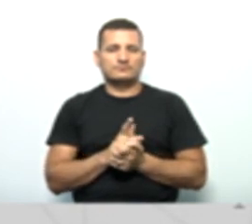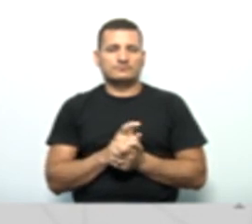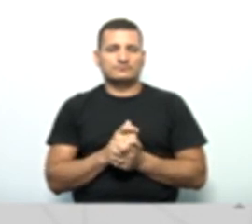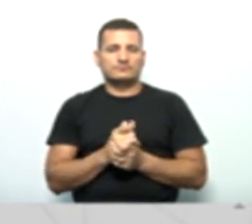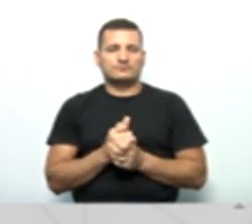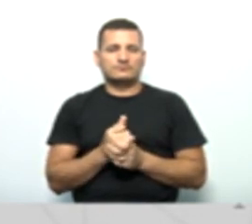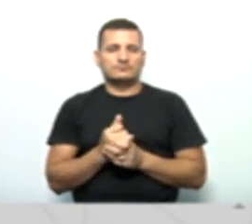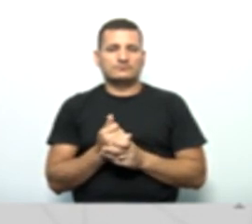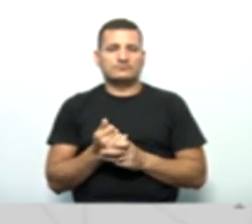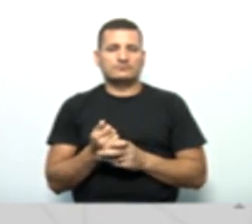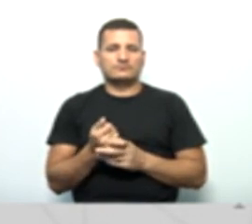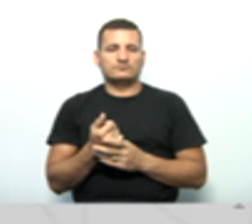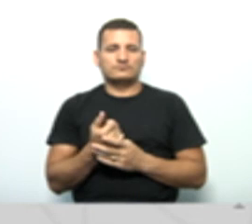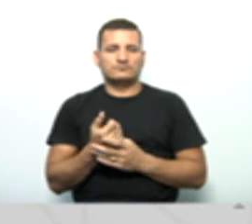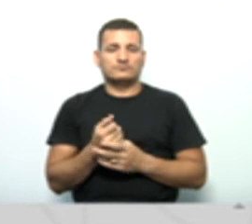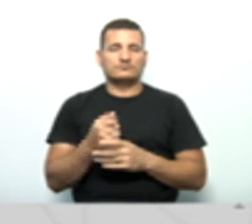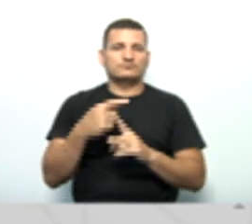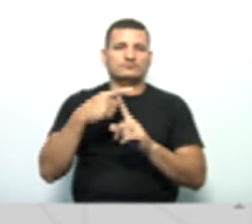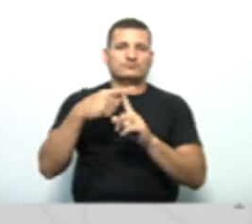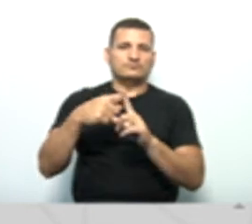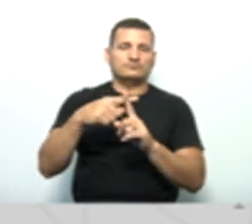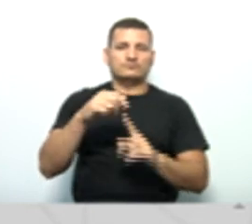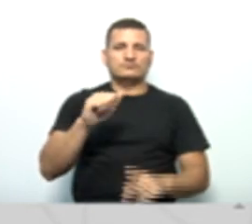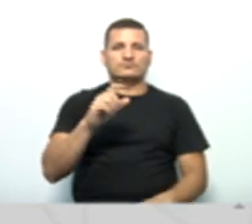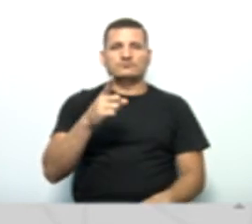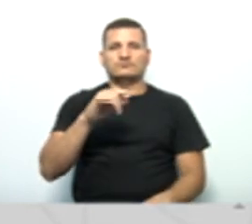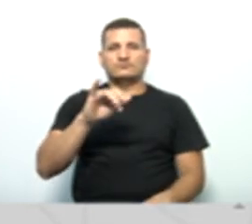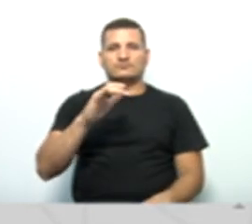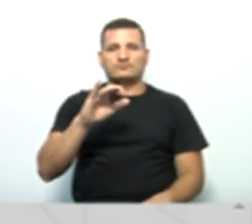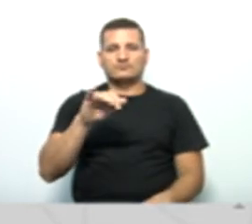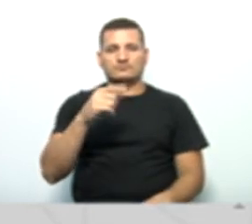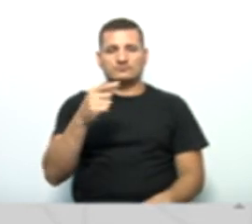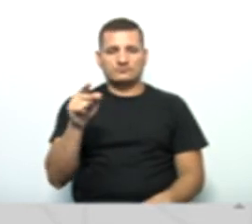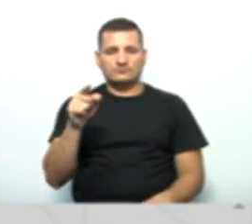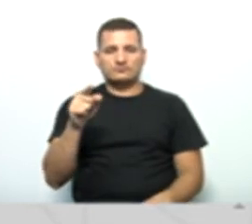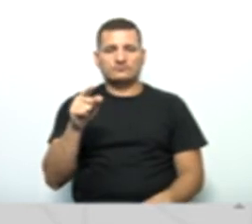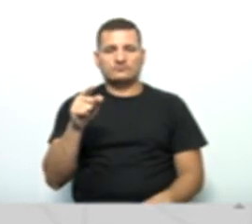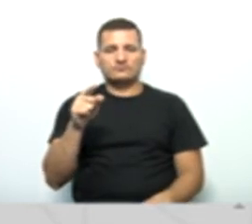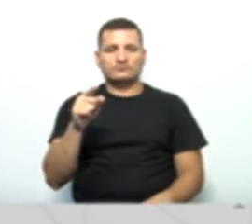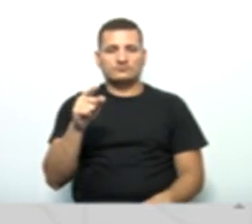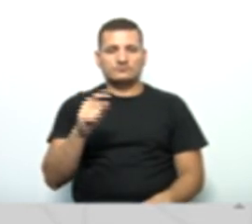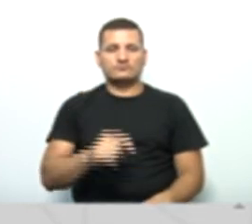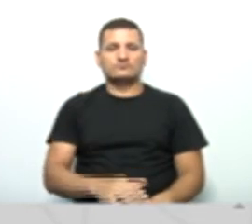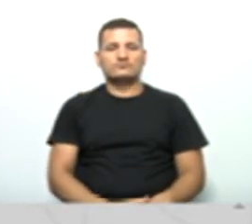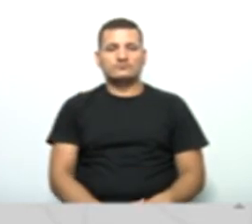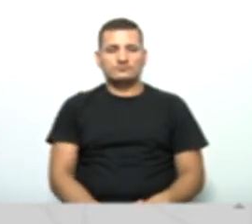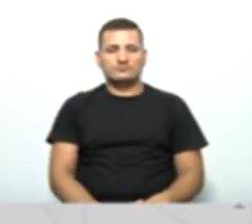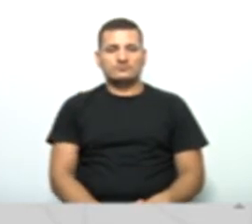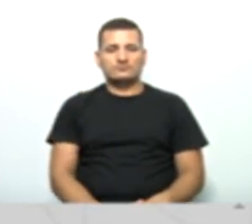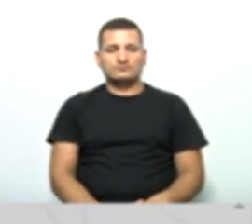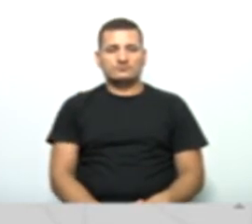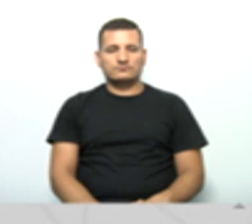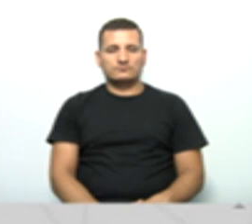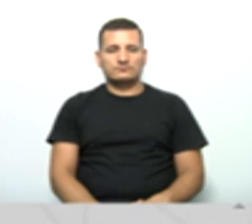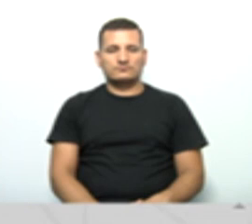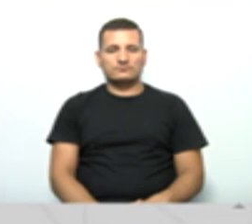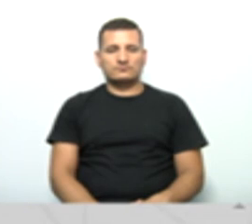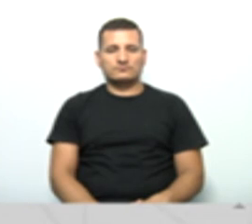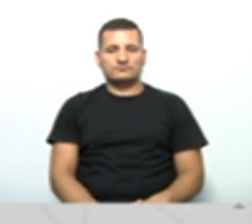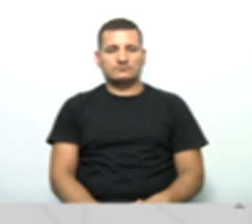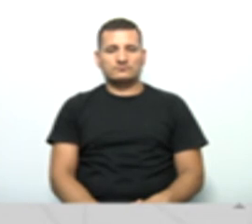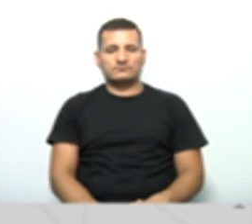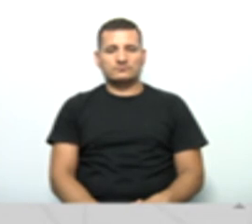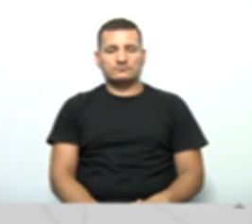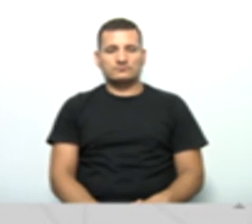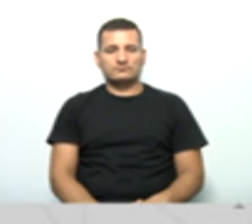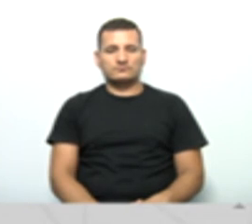Na questão 2, olha, a adição. Tá vendo? Na adição você vai colocar lista, você criou um usuário, você deve construir um script do